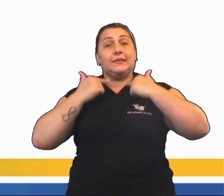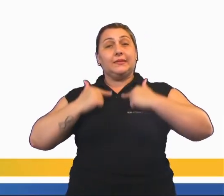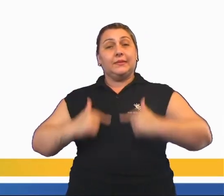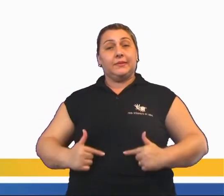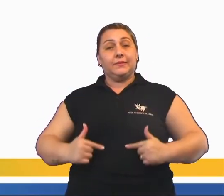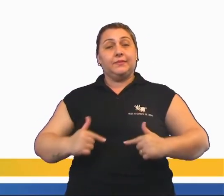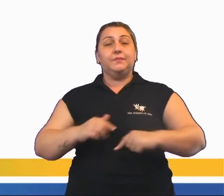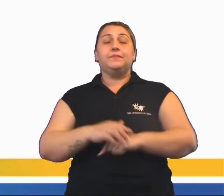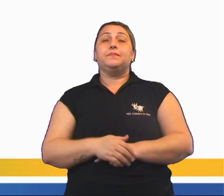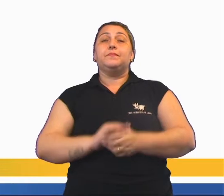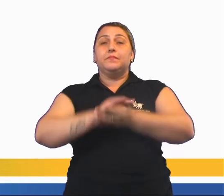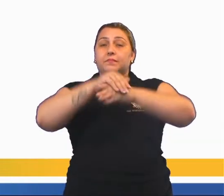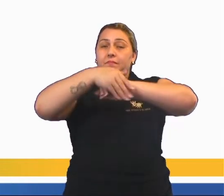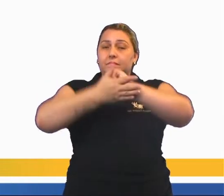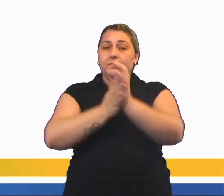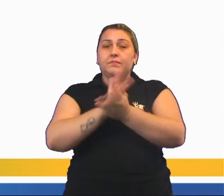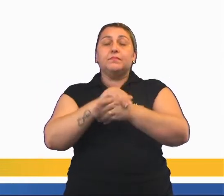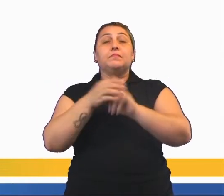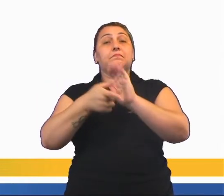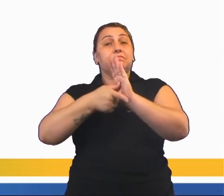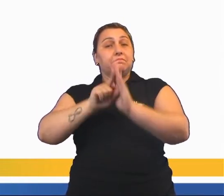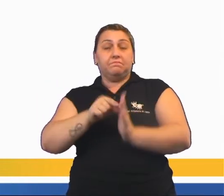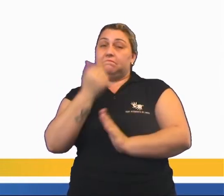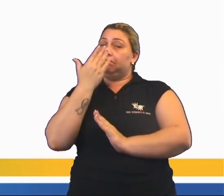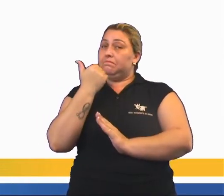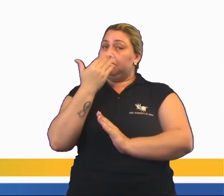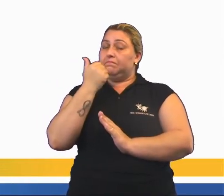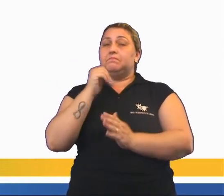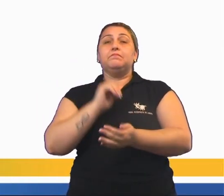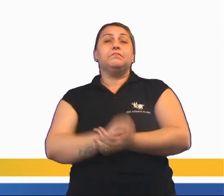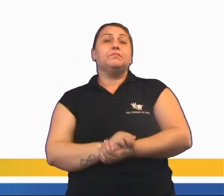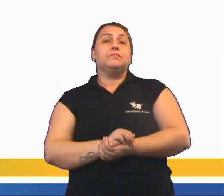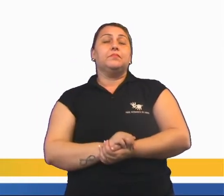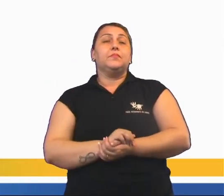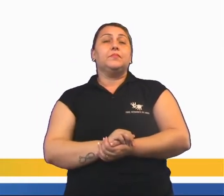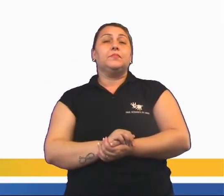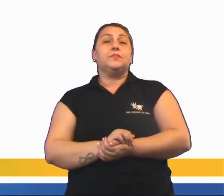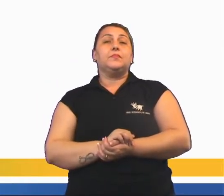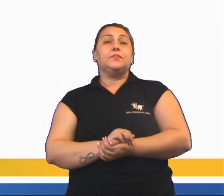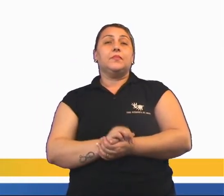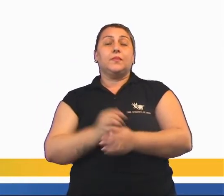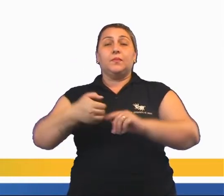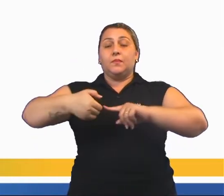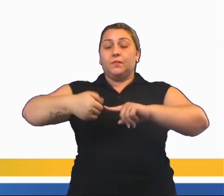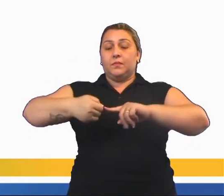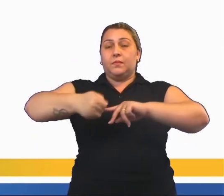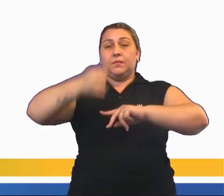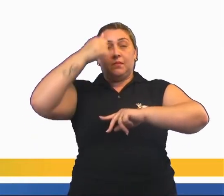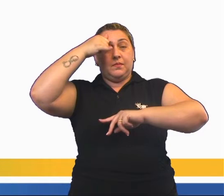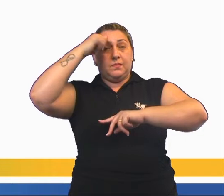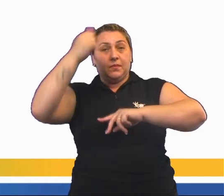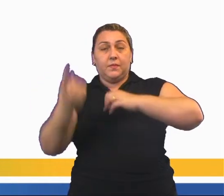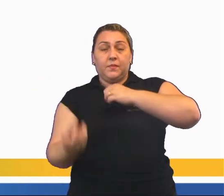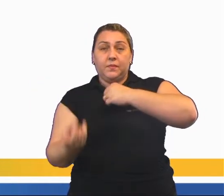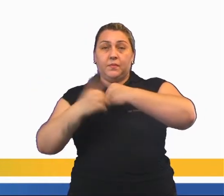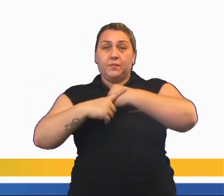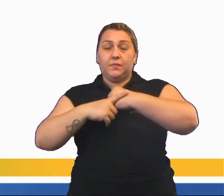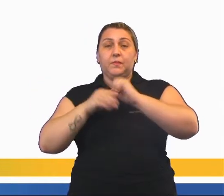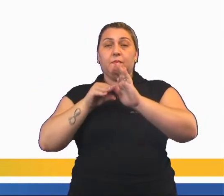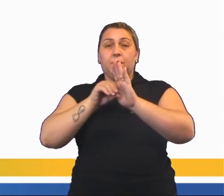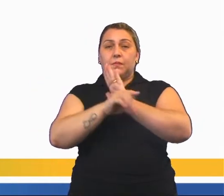Higiene corporal. Lavar as mãos antes das refeições, cortar as unhas para evitar contaminação